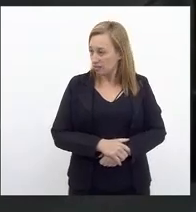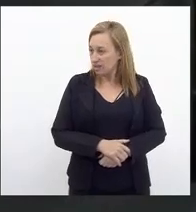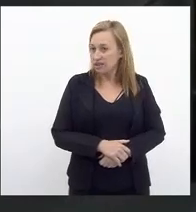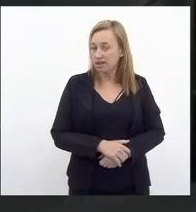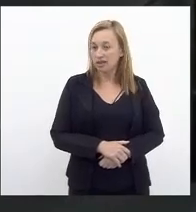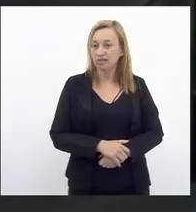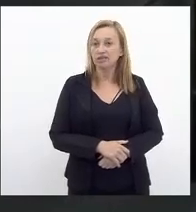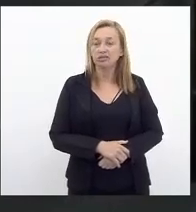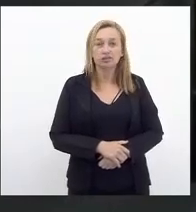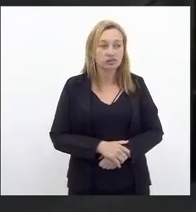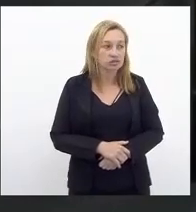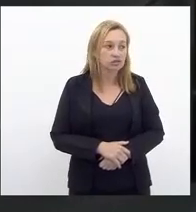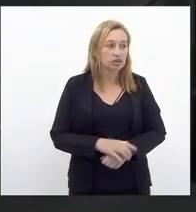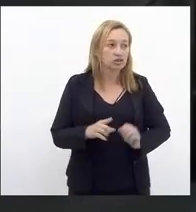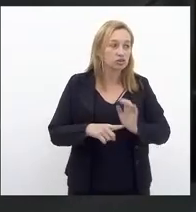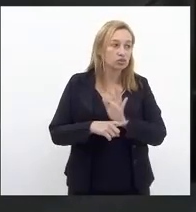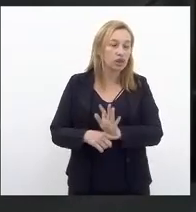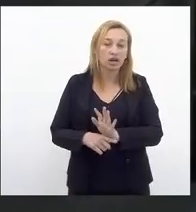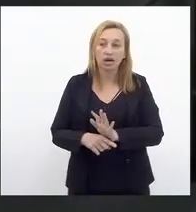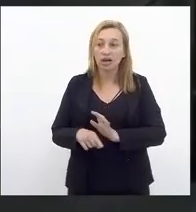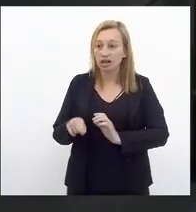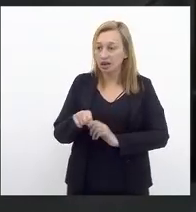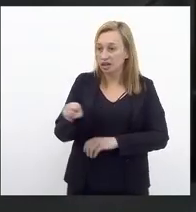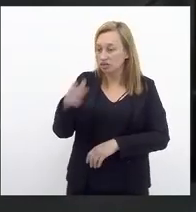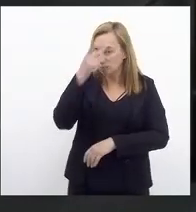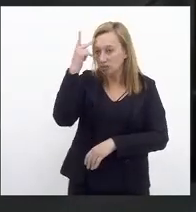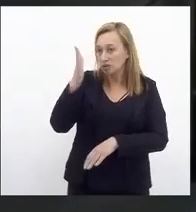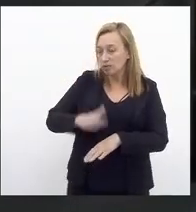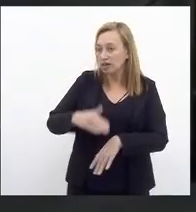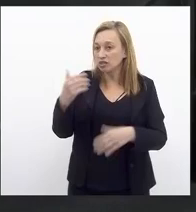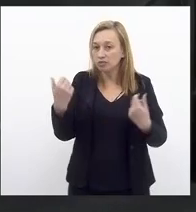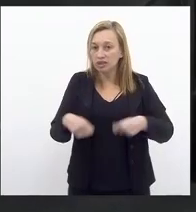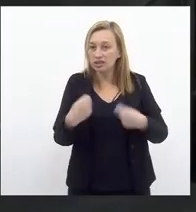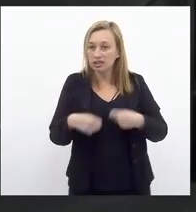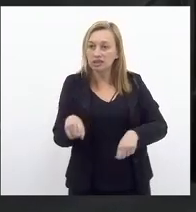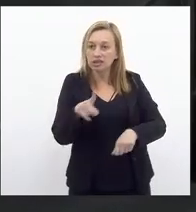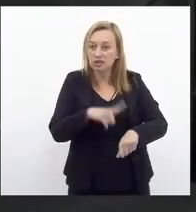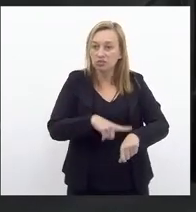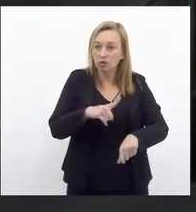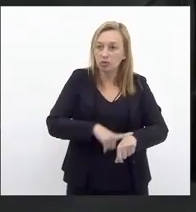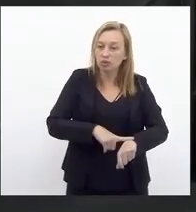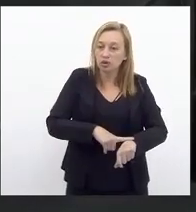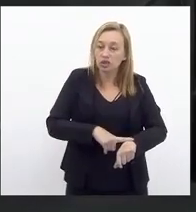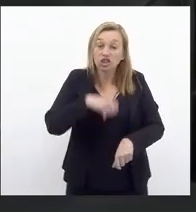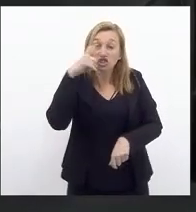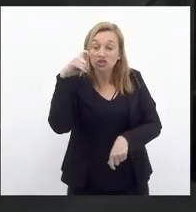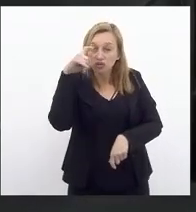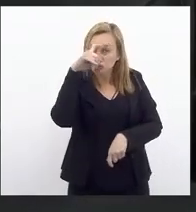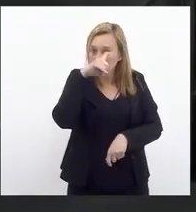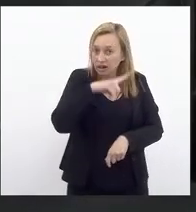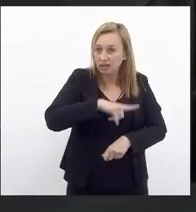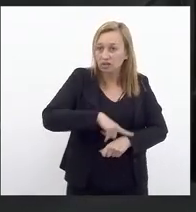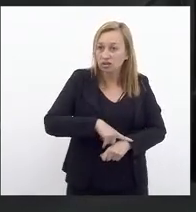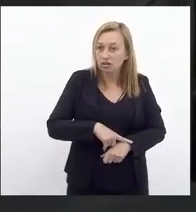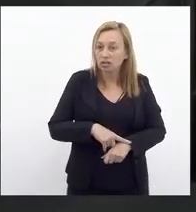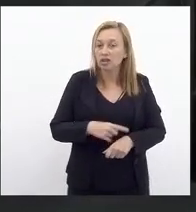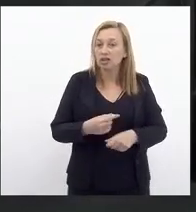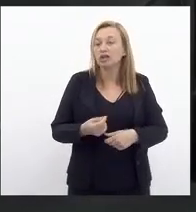os ajudamos aqueles que mais precisam neste momento de tanta dificuldade